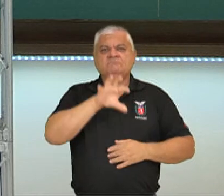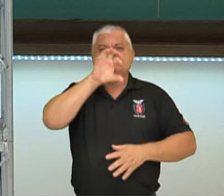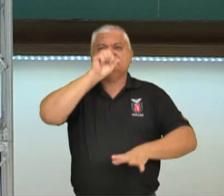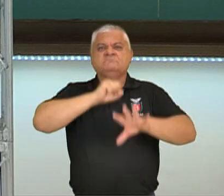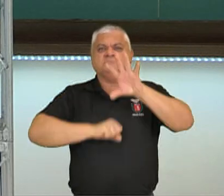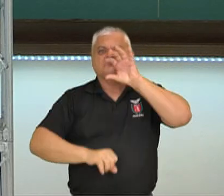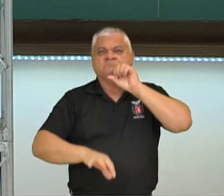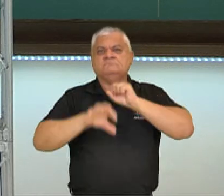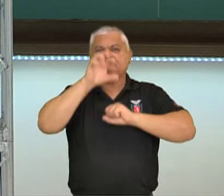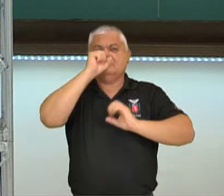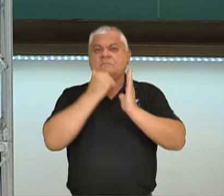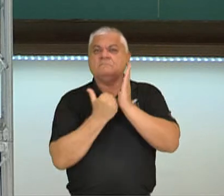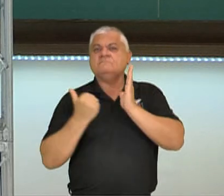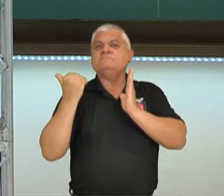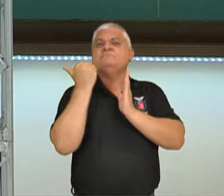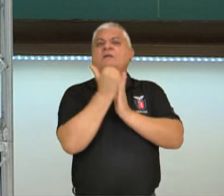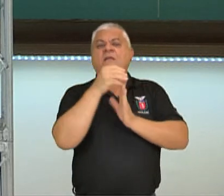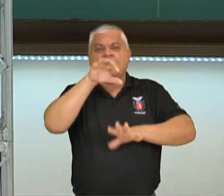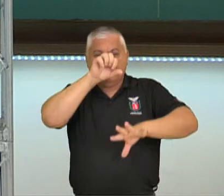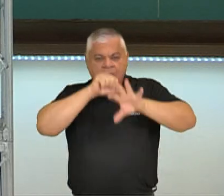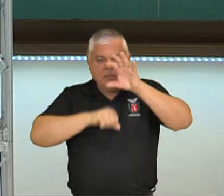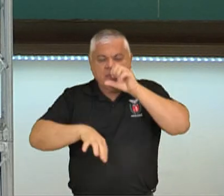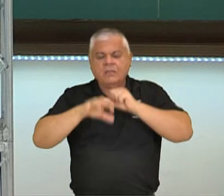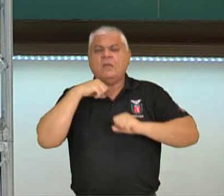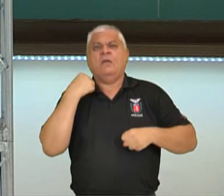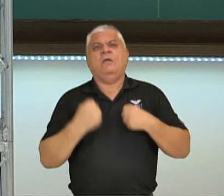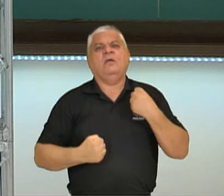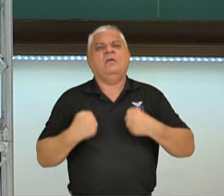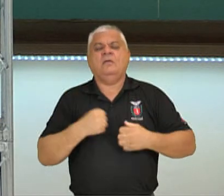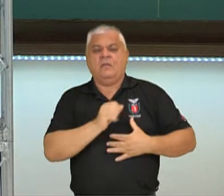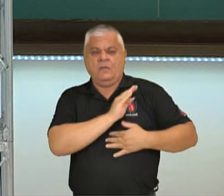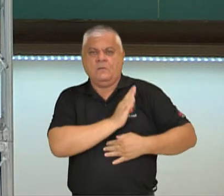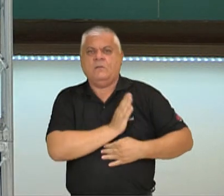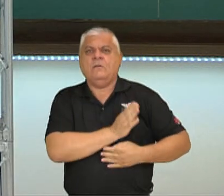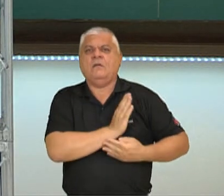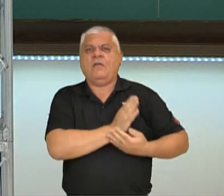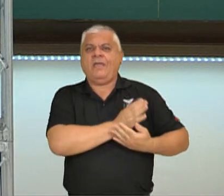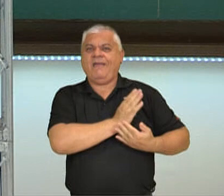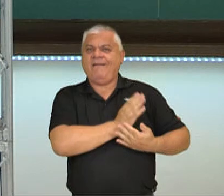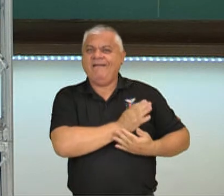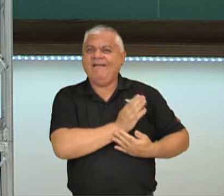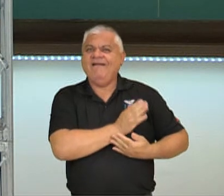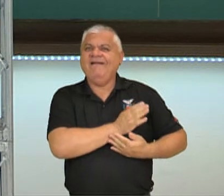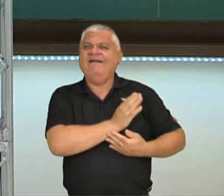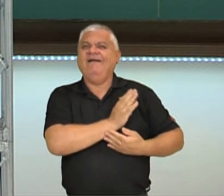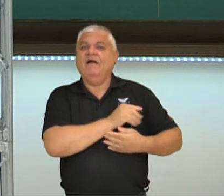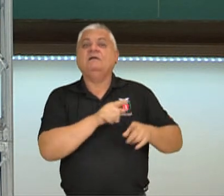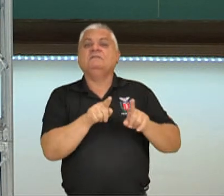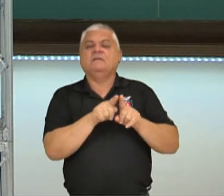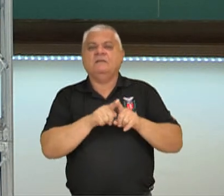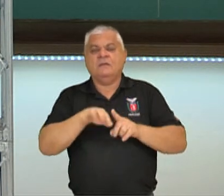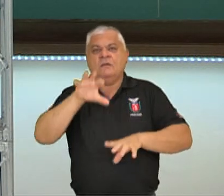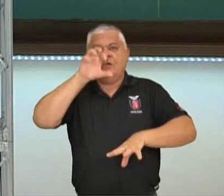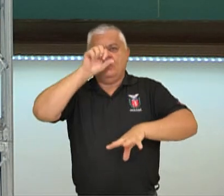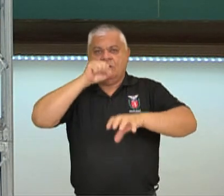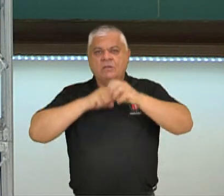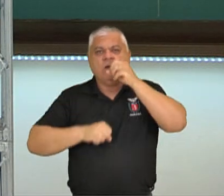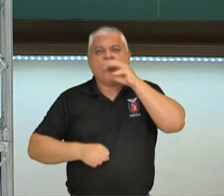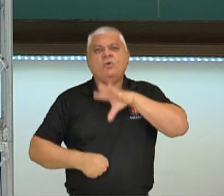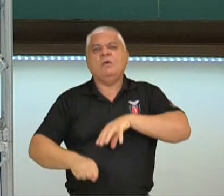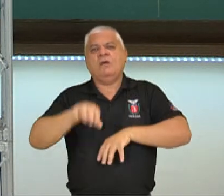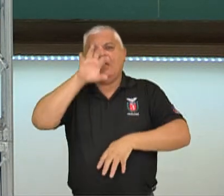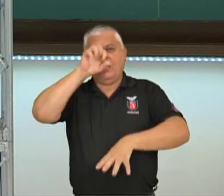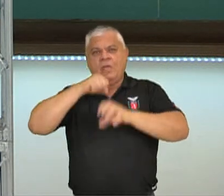gente faz exercício, né, a gente sente o coração começar a bater mais rápido, a respiração começa a ficar